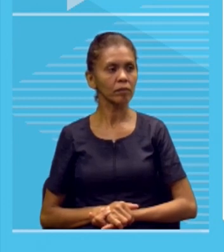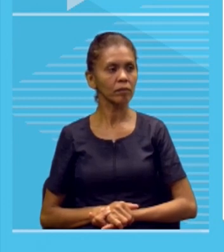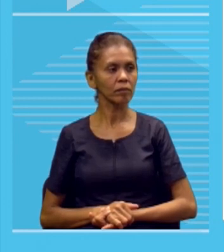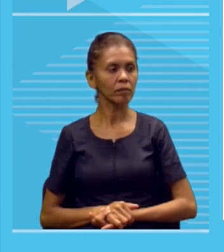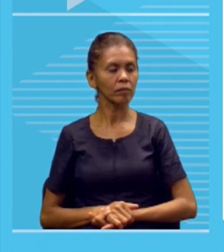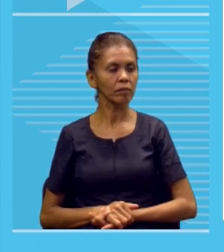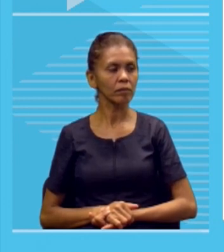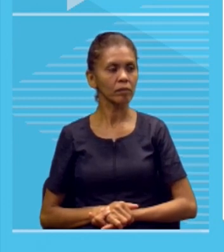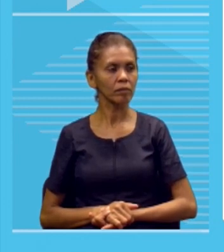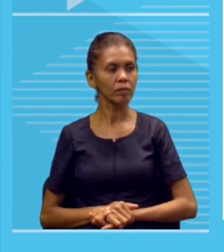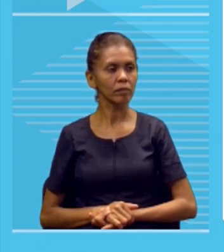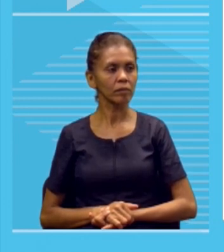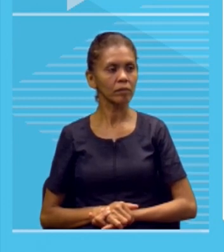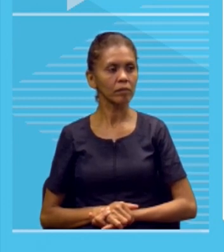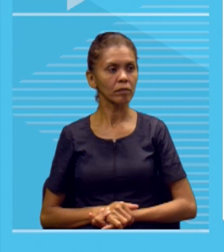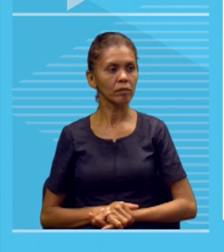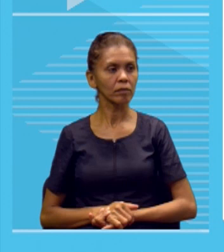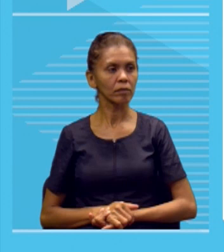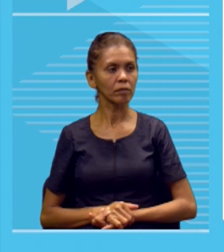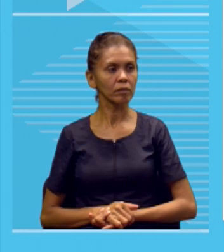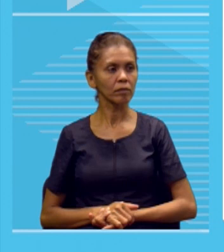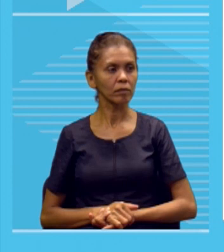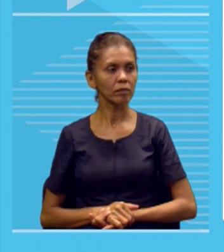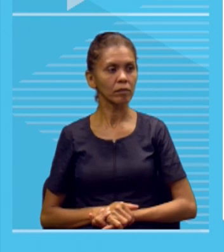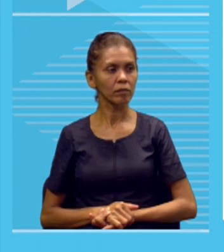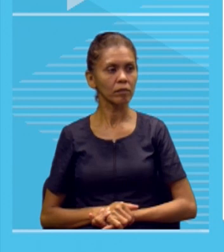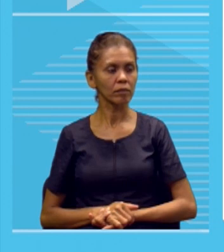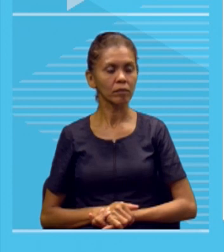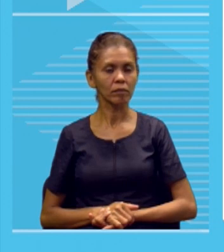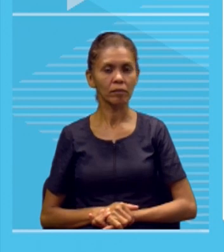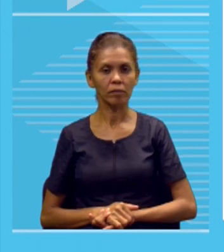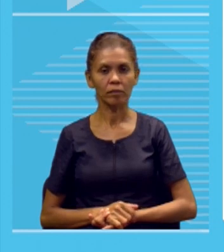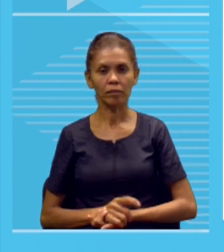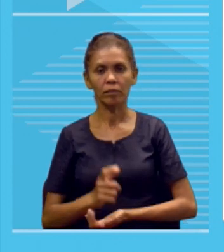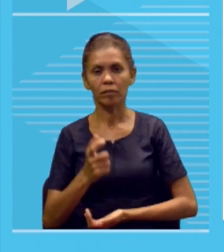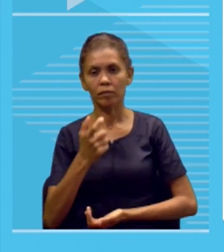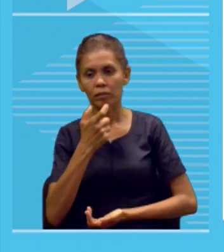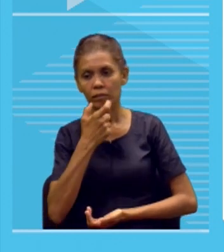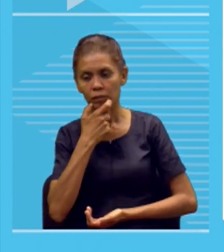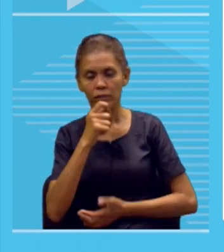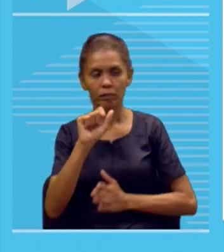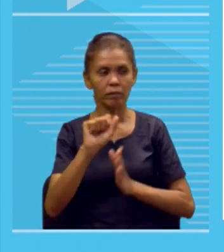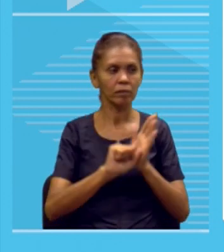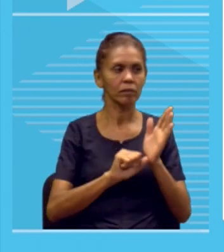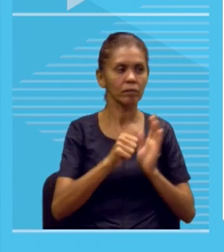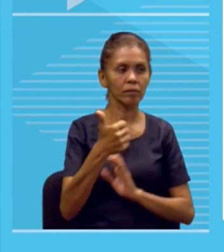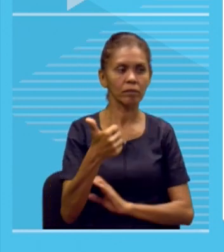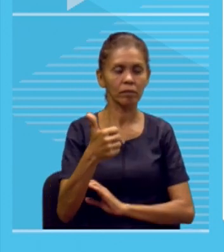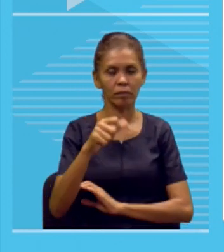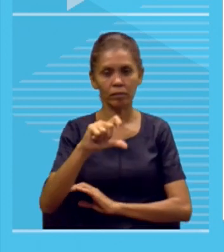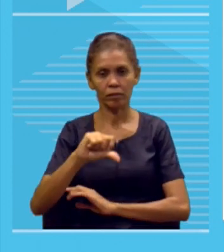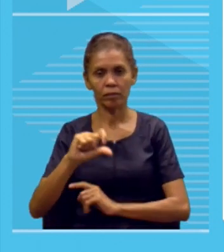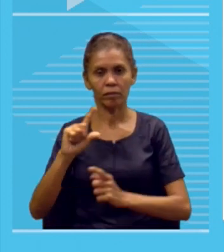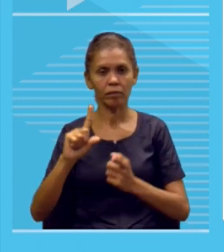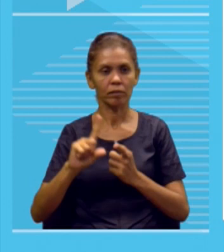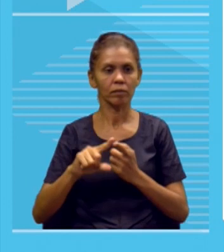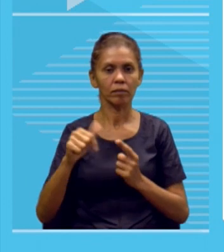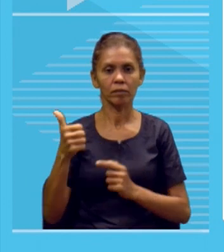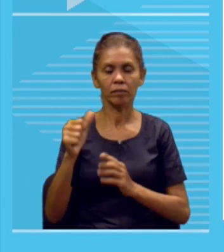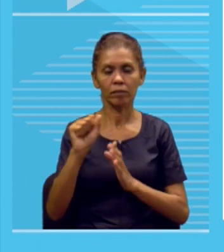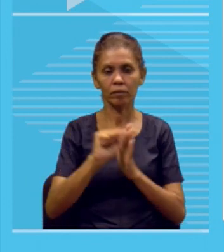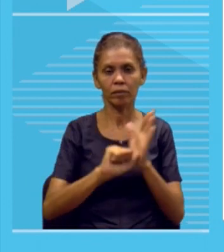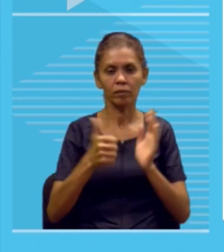A gente vê na Inglaterra do século XIX, na Inglaterra do século XVIII, porque do século XVIII a